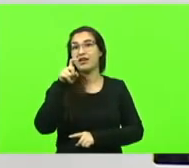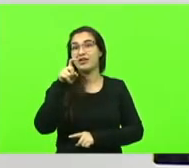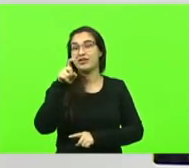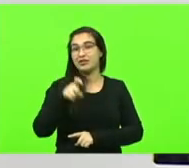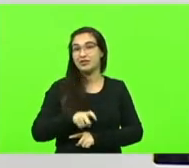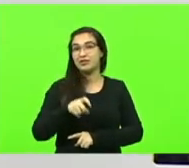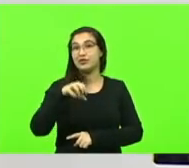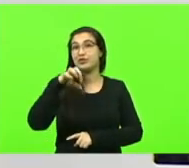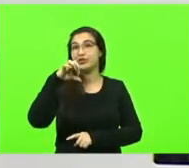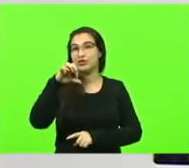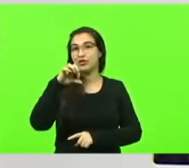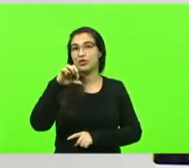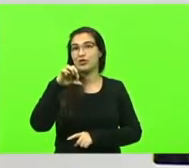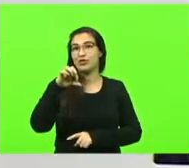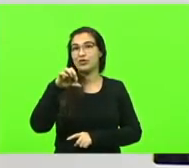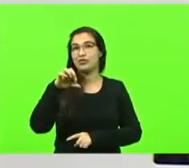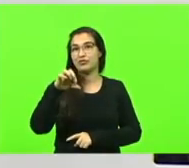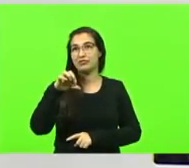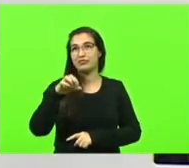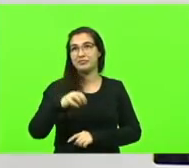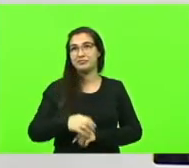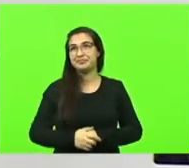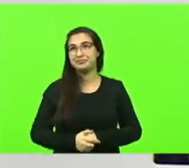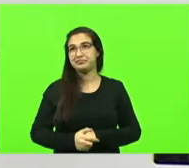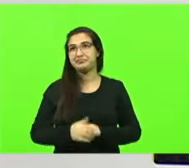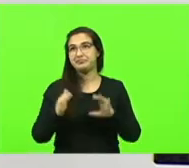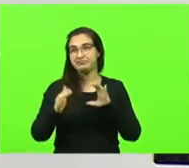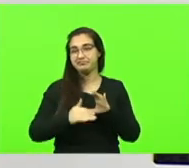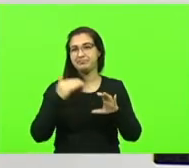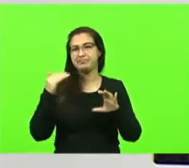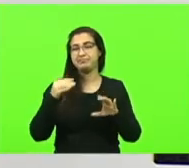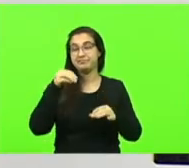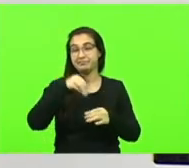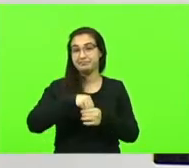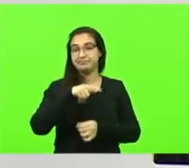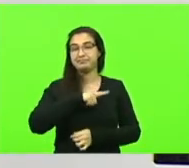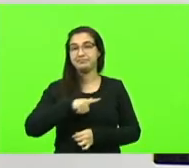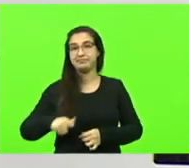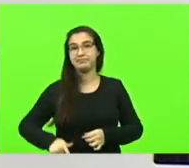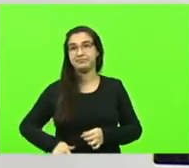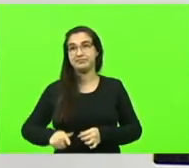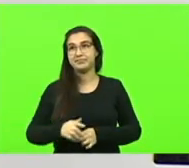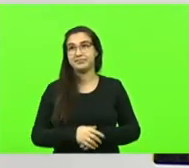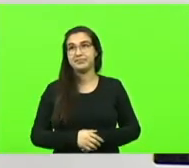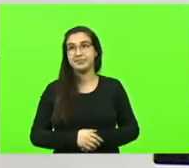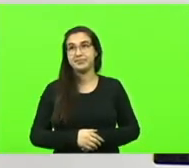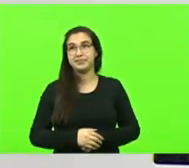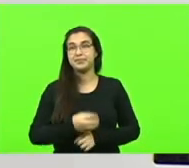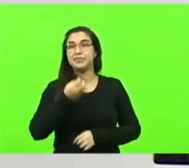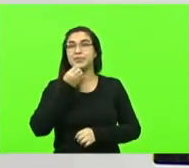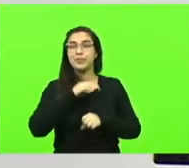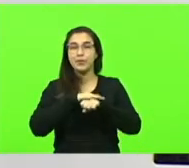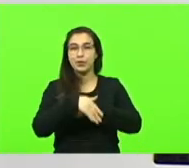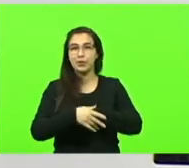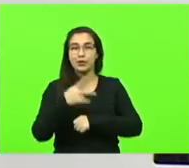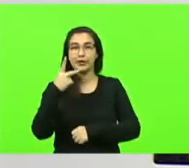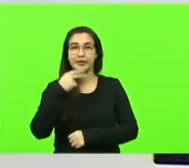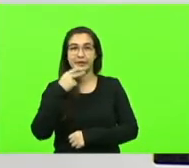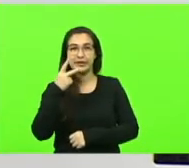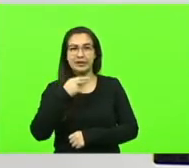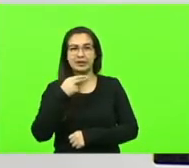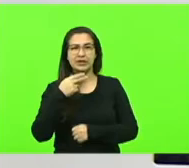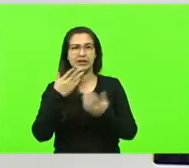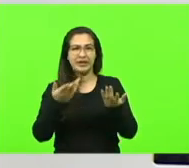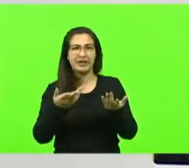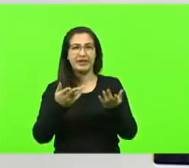Os meus X9. Olha o que eu recebi de dentro do governo. Boa noite, Kennedy. Sobre o caso do